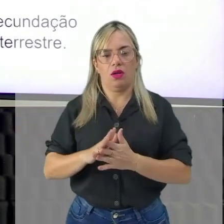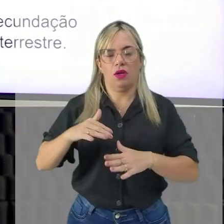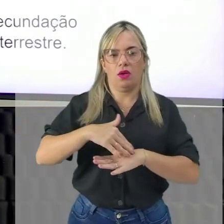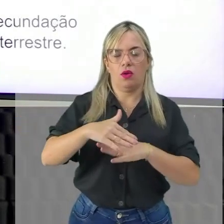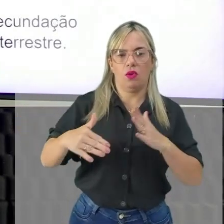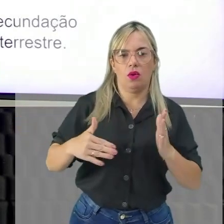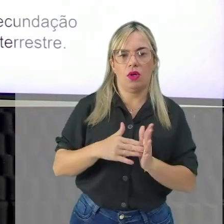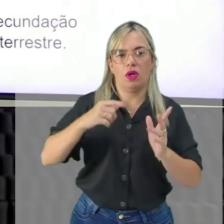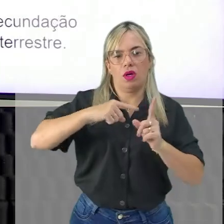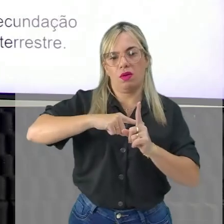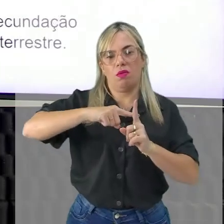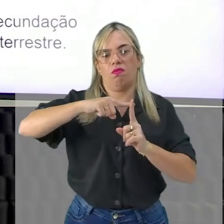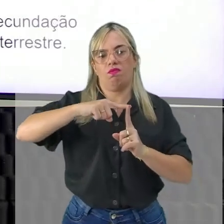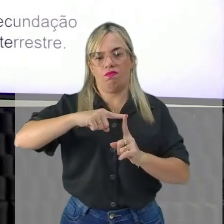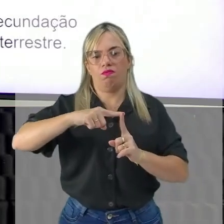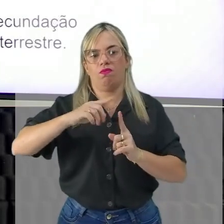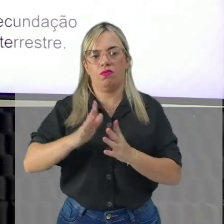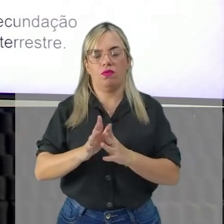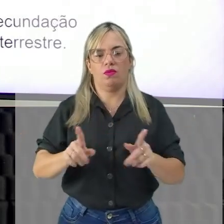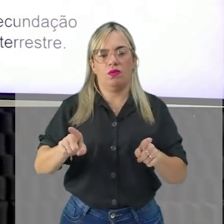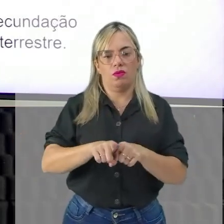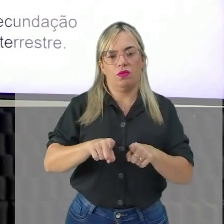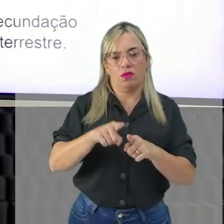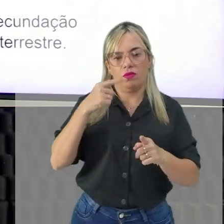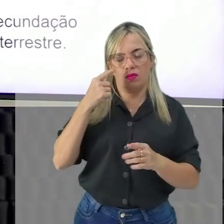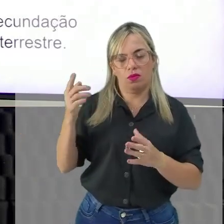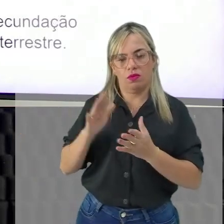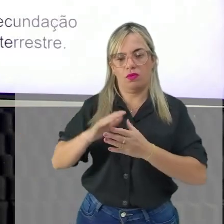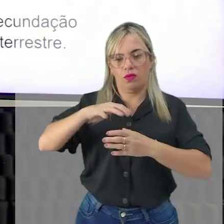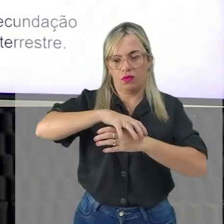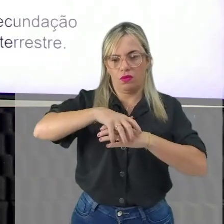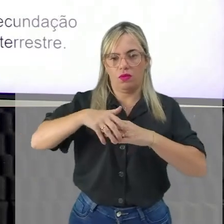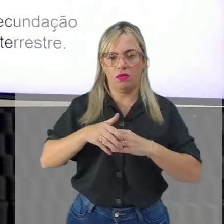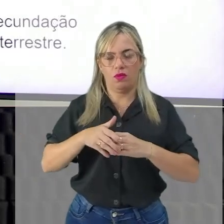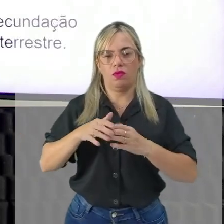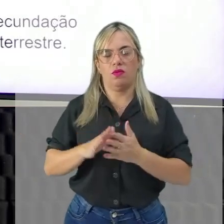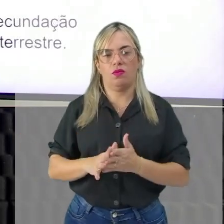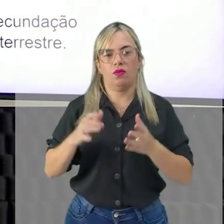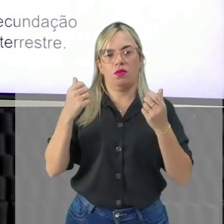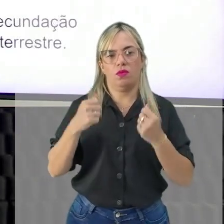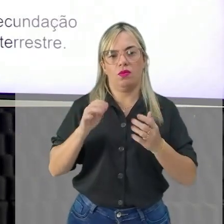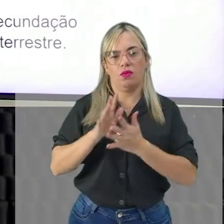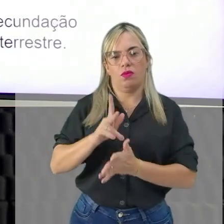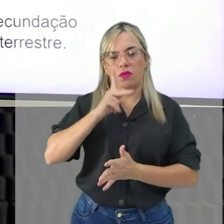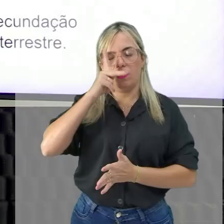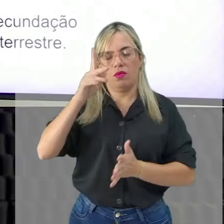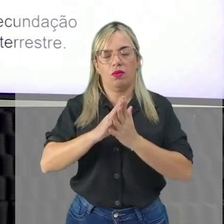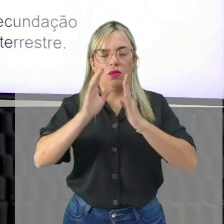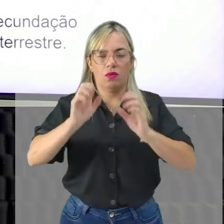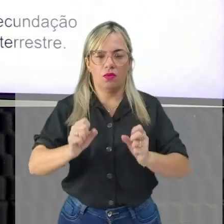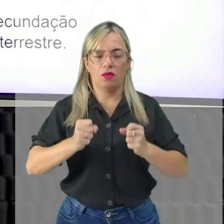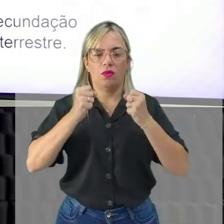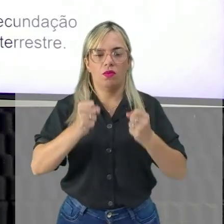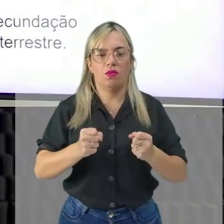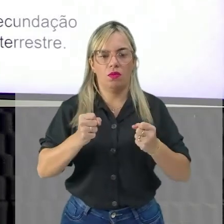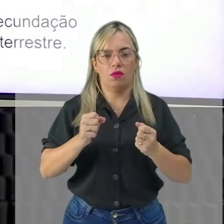a temperatura. Então, a casca precisa ser resistente, né, para poder